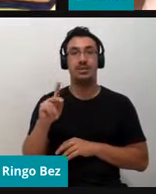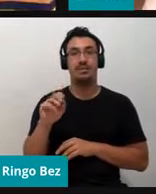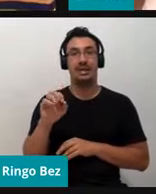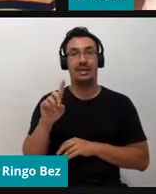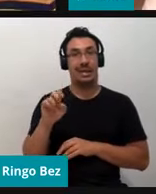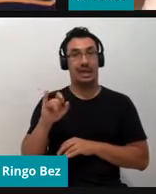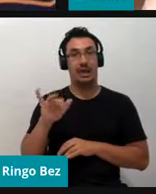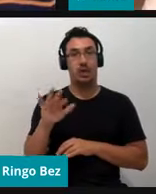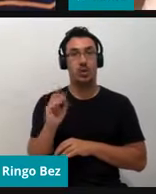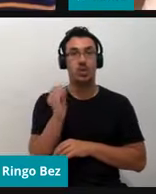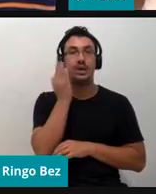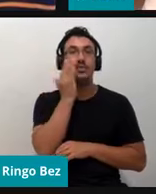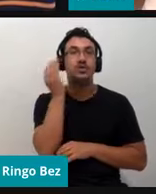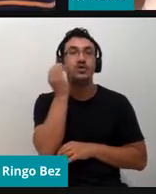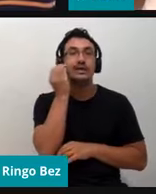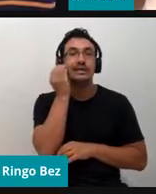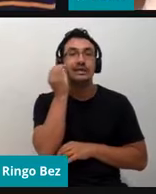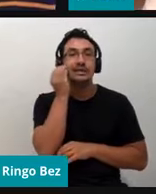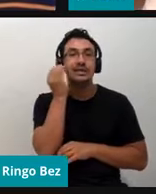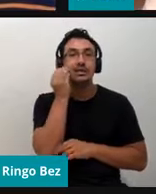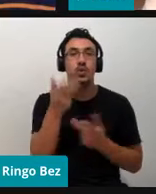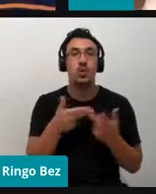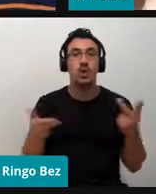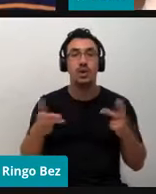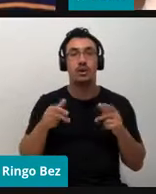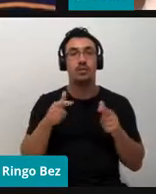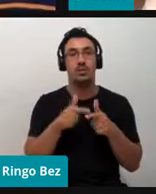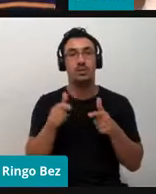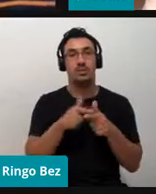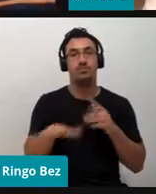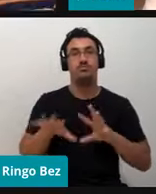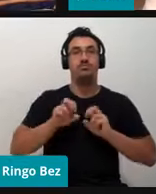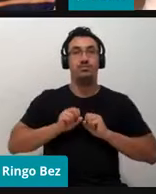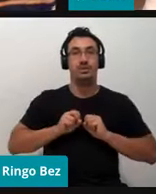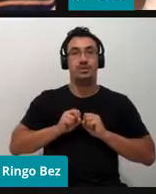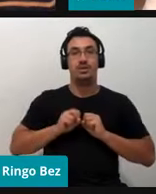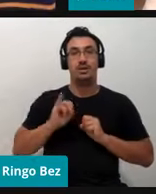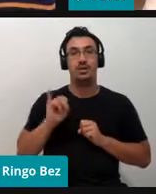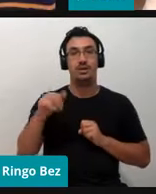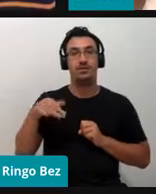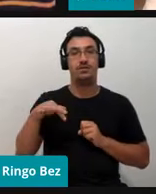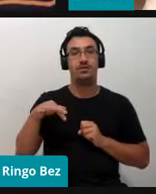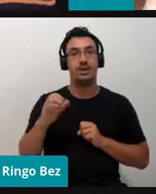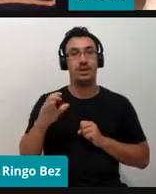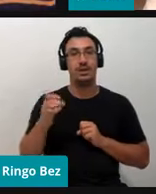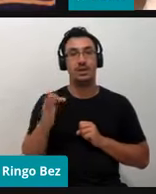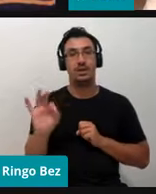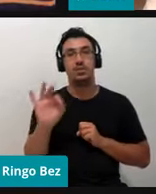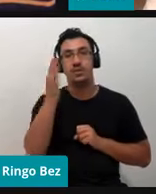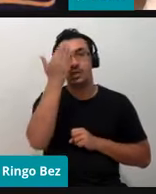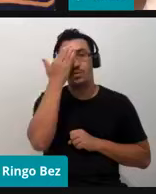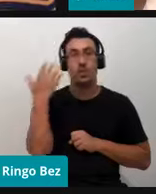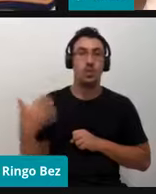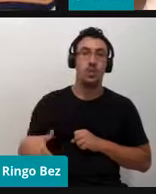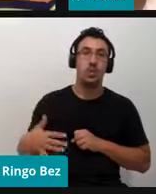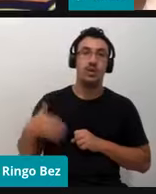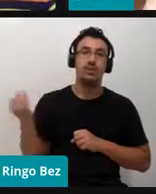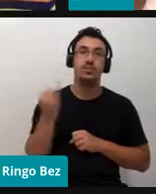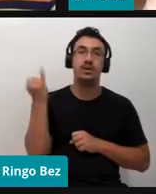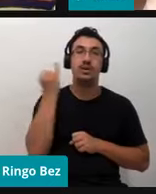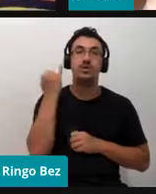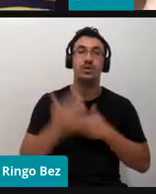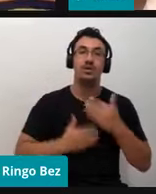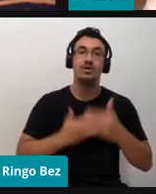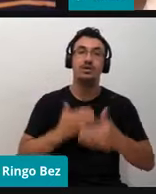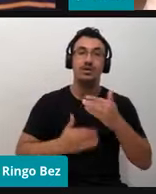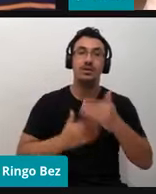fazer testagens, gente, de grau de infecção, por exemplo. Isso é super relevante para o avanço, por exemplo, de